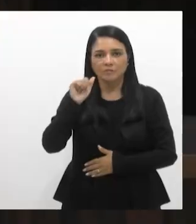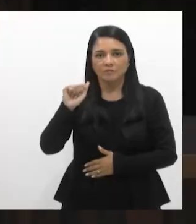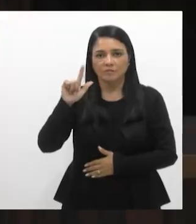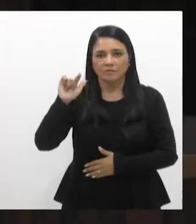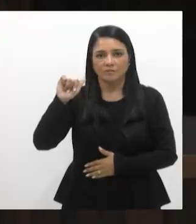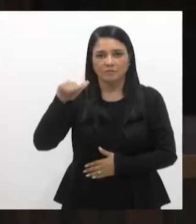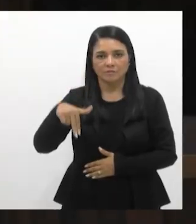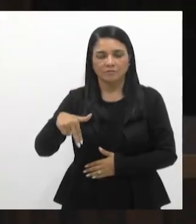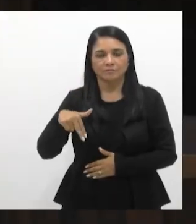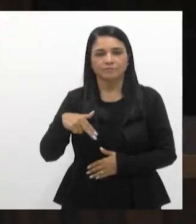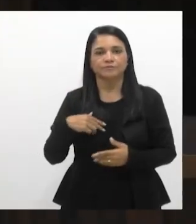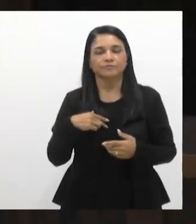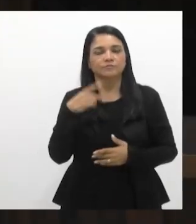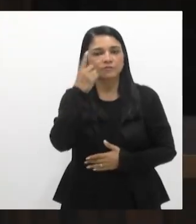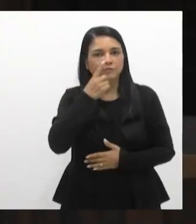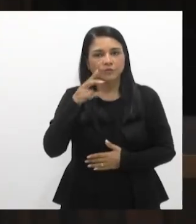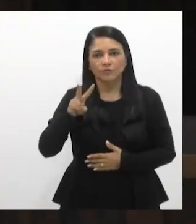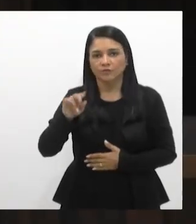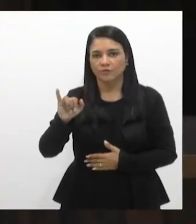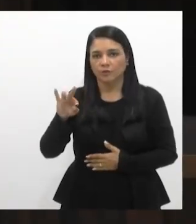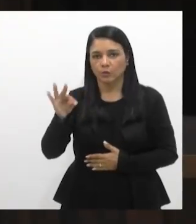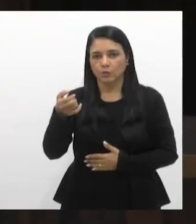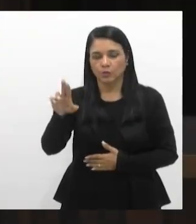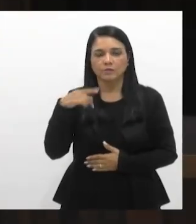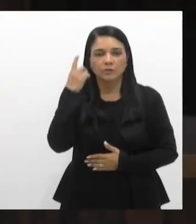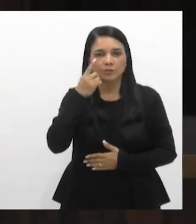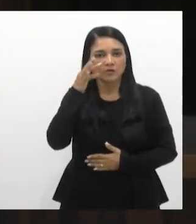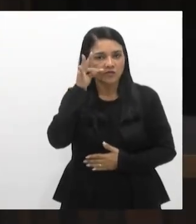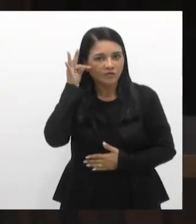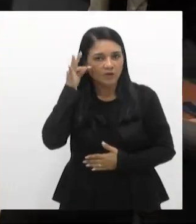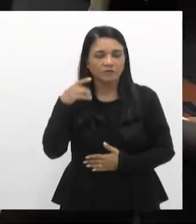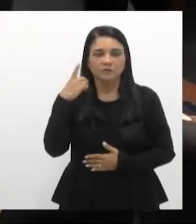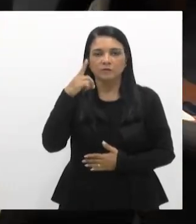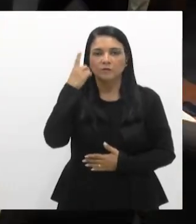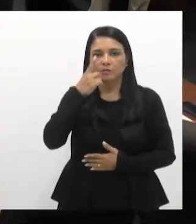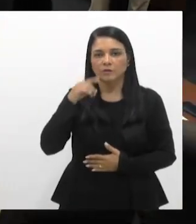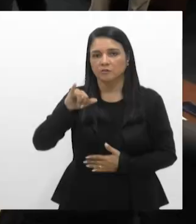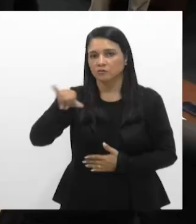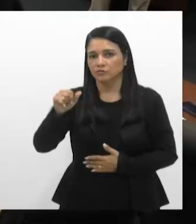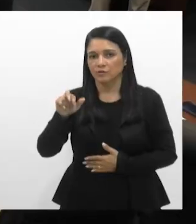Lopes, deputado Vitor Júnior, deputado Flávio Serafim, deputado Jari Oliveira.